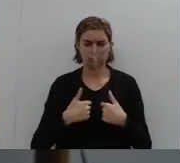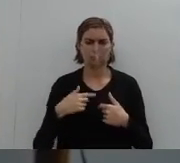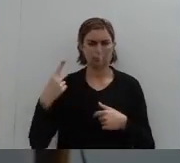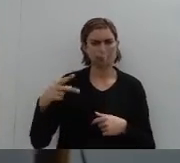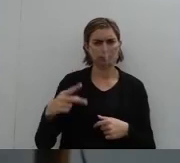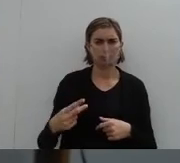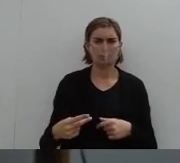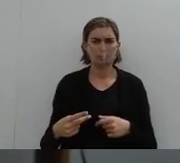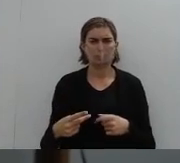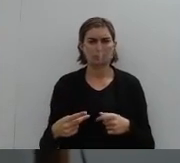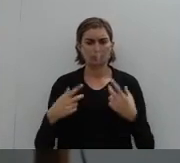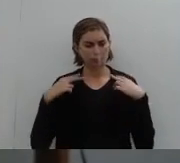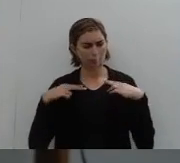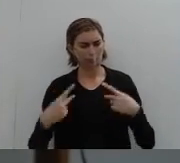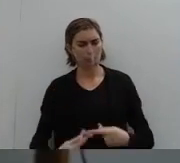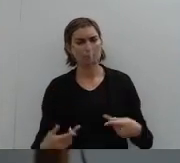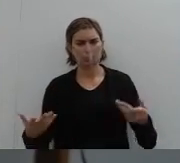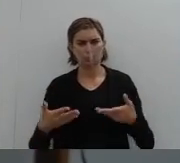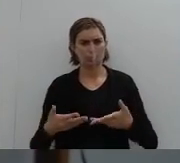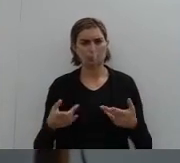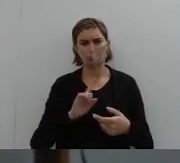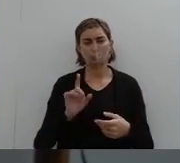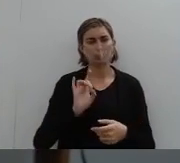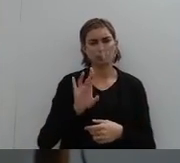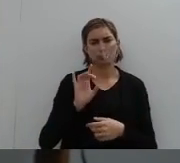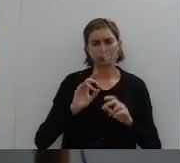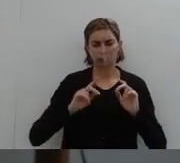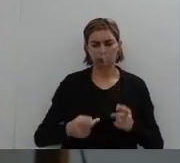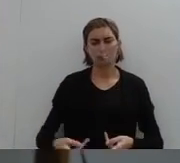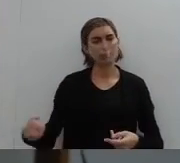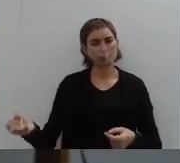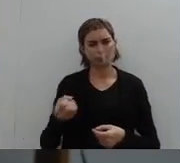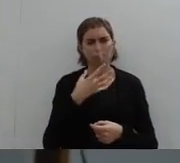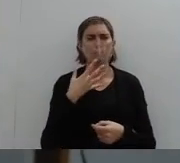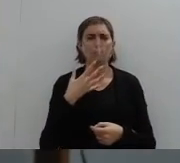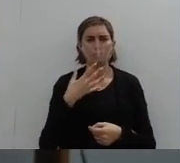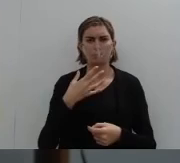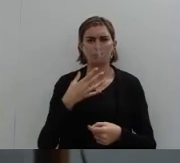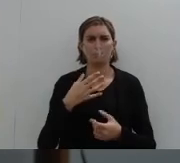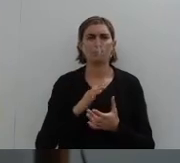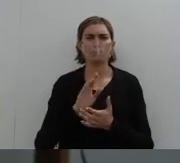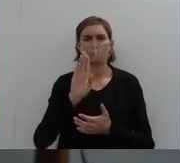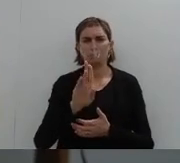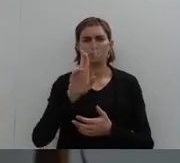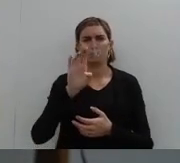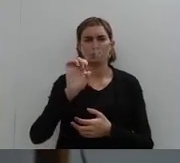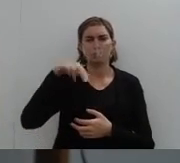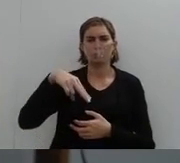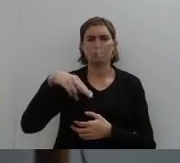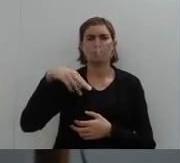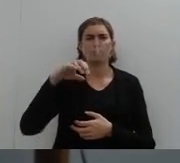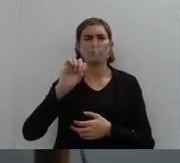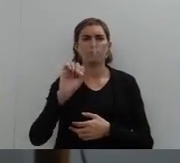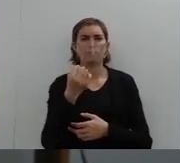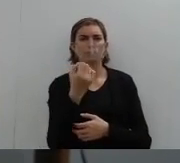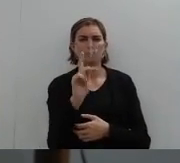ele, o ser humano como está hoje, não. Apenas um ser humano novo, que ele chama de Übermensch, que as pessoas traduzem de maneira